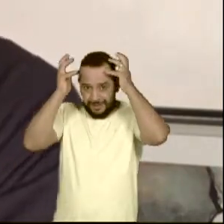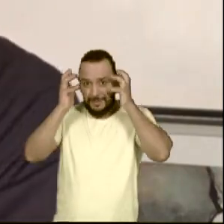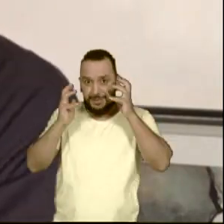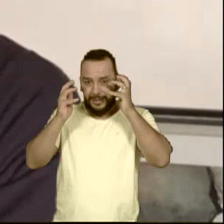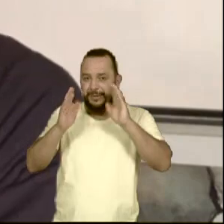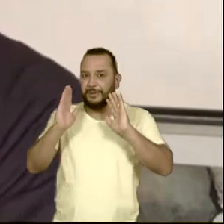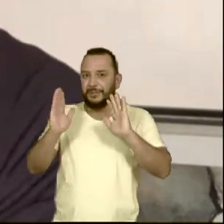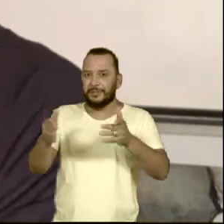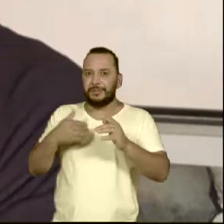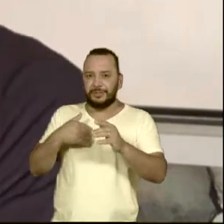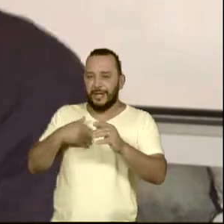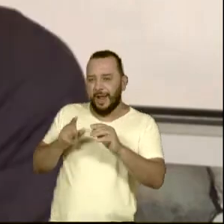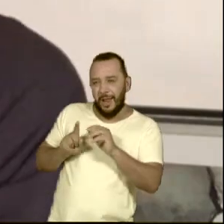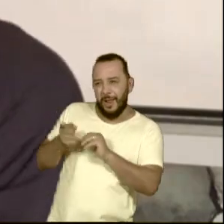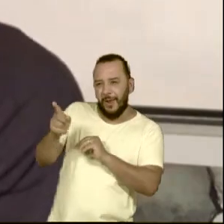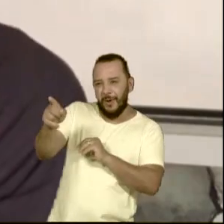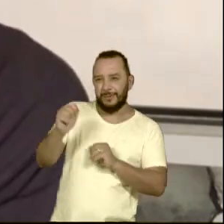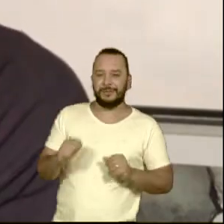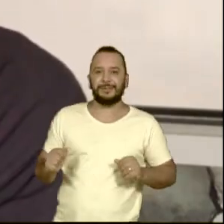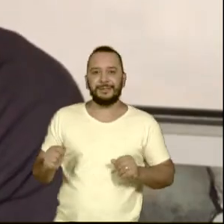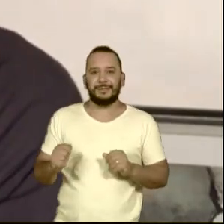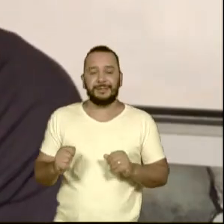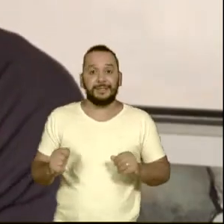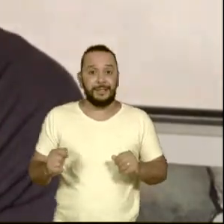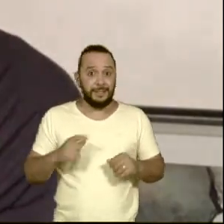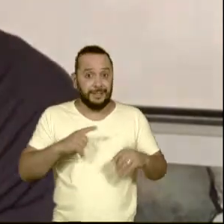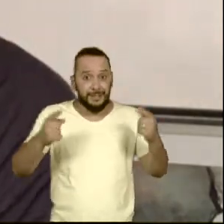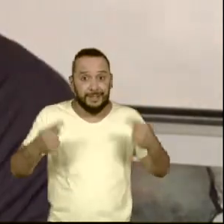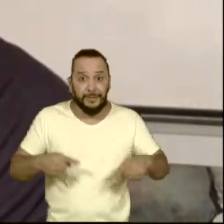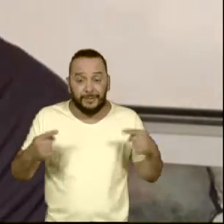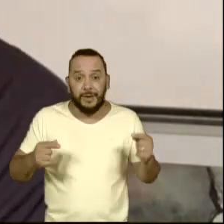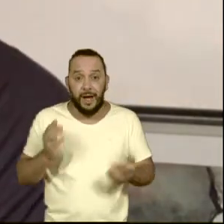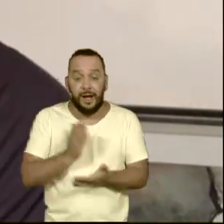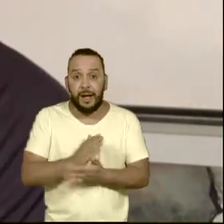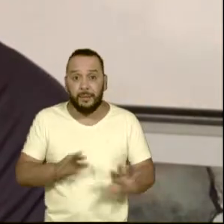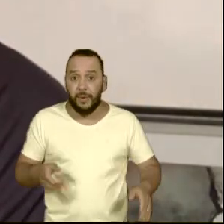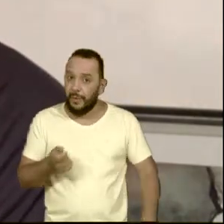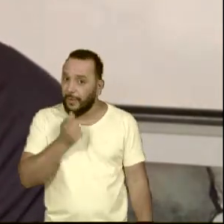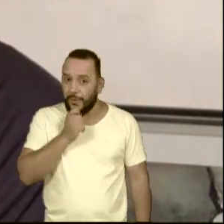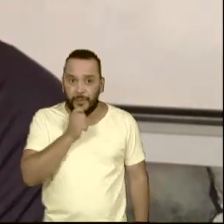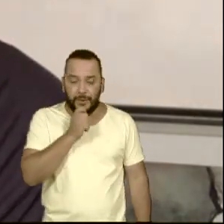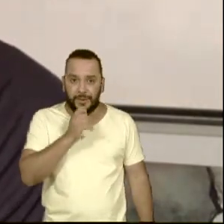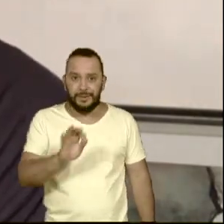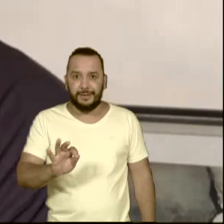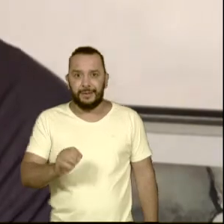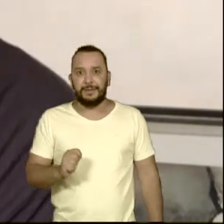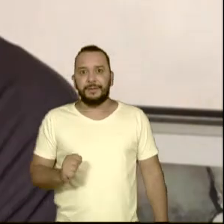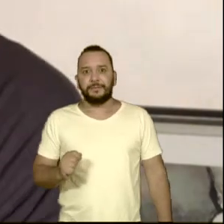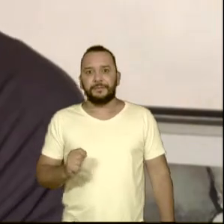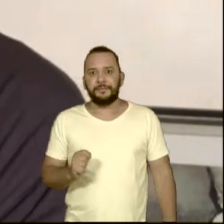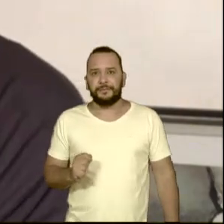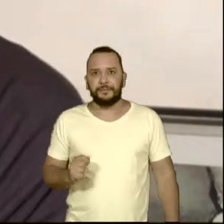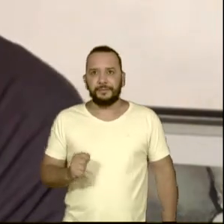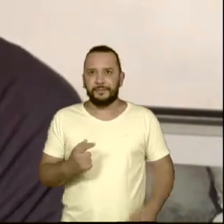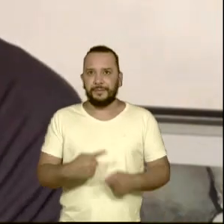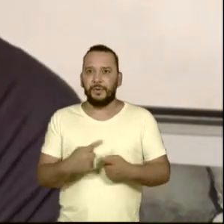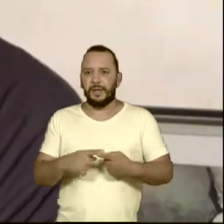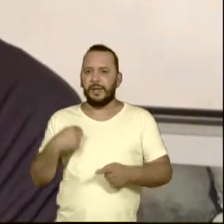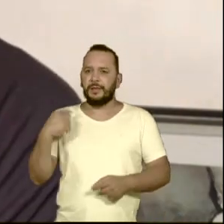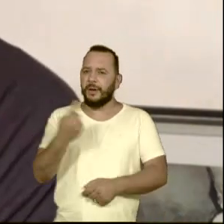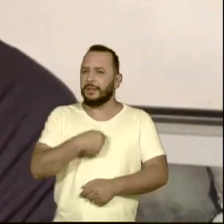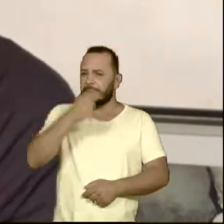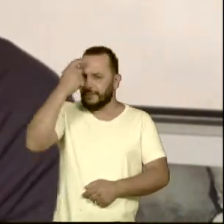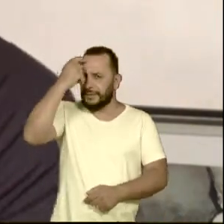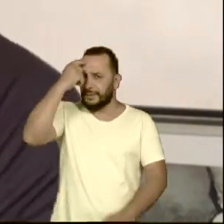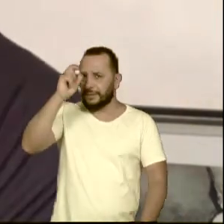segundo plano. Não acabou o desafio aí quando a gente se meteu a trazer para a cidade porque a gente falou vamos fazer os